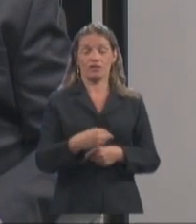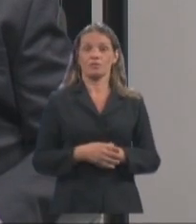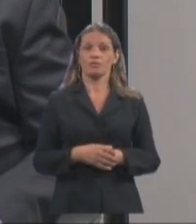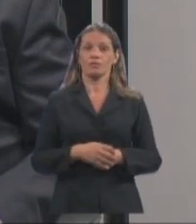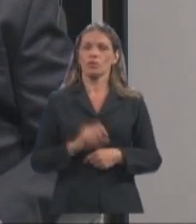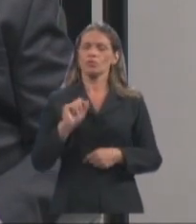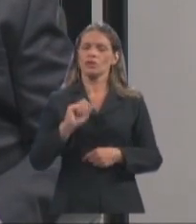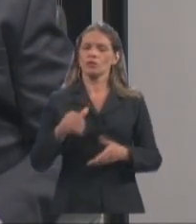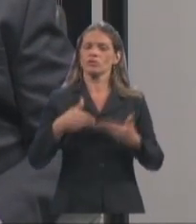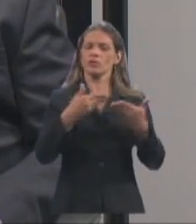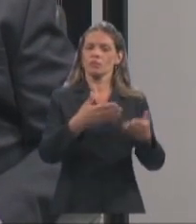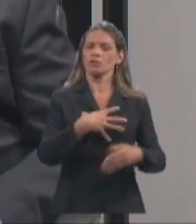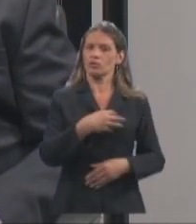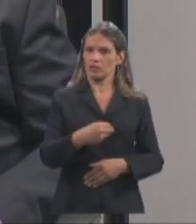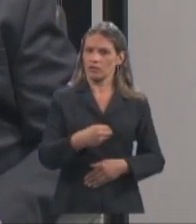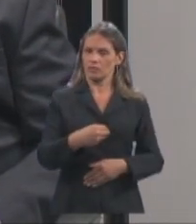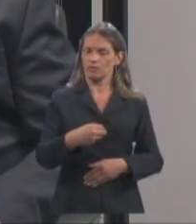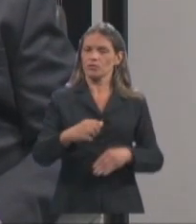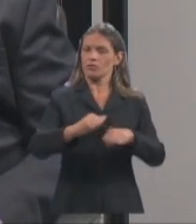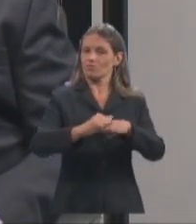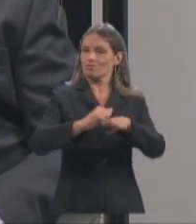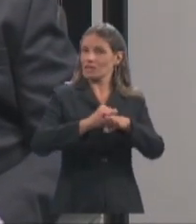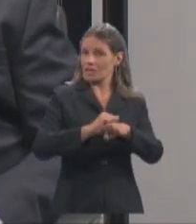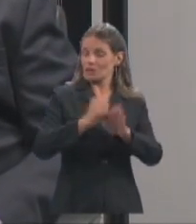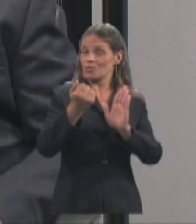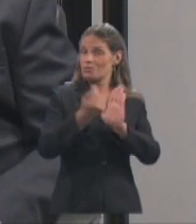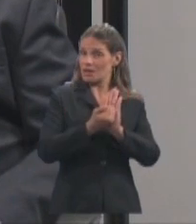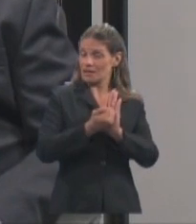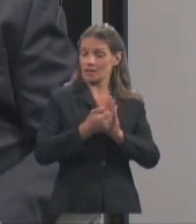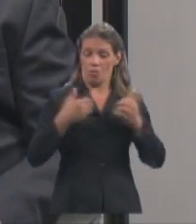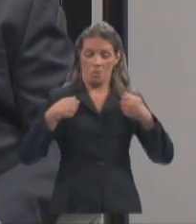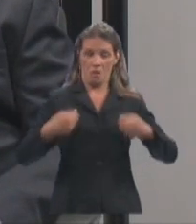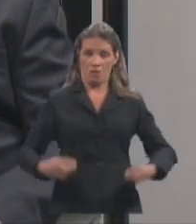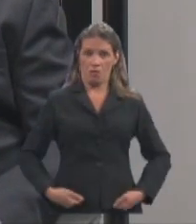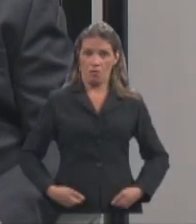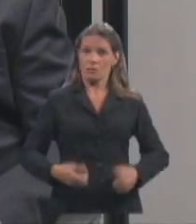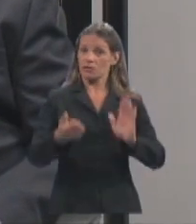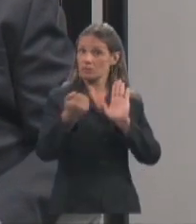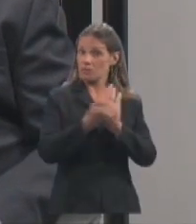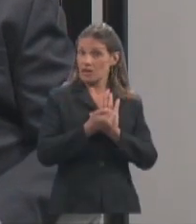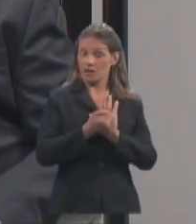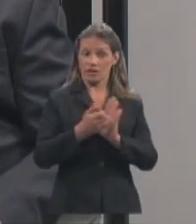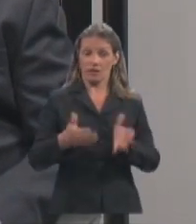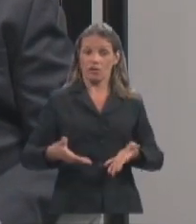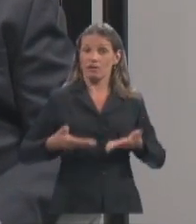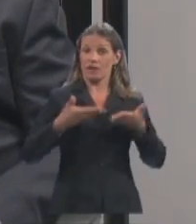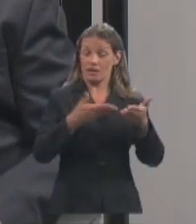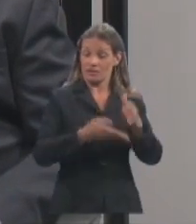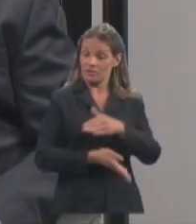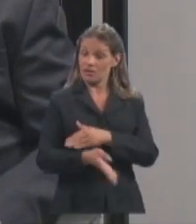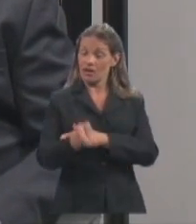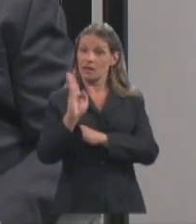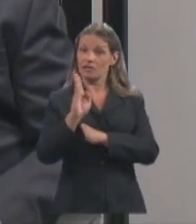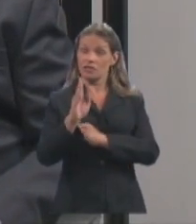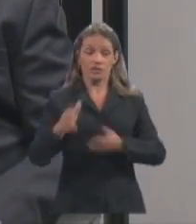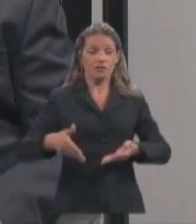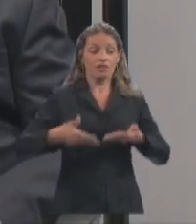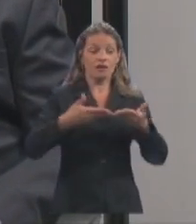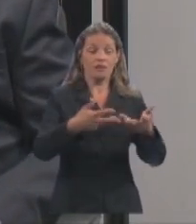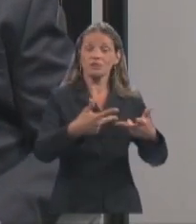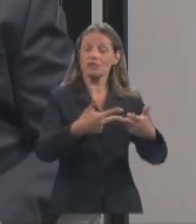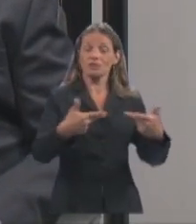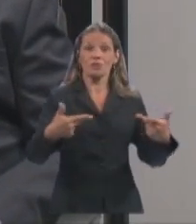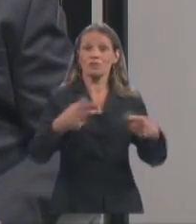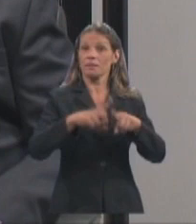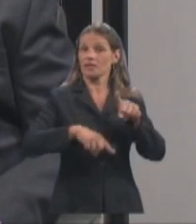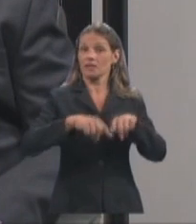com ele muitas vezes o que que tu dá pro teu filho tu dá um tênis de marca uma roupa de marca oferece viagem dá